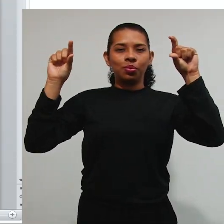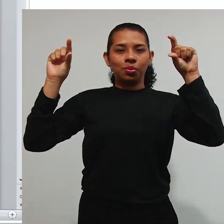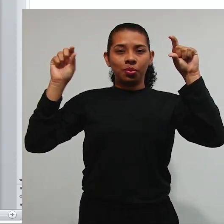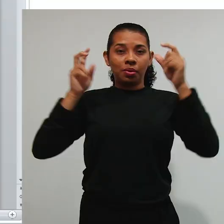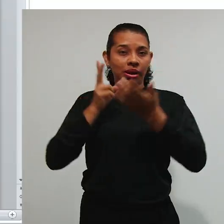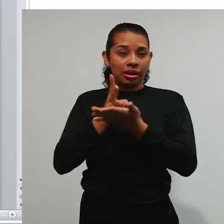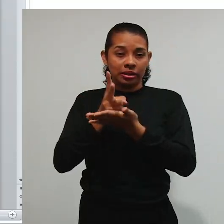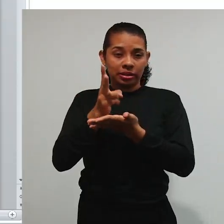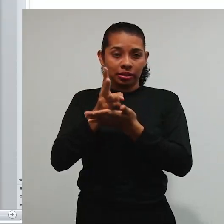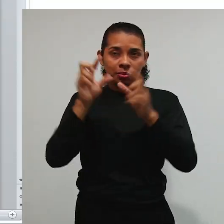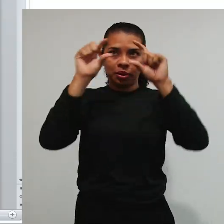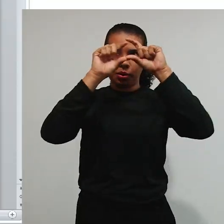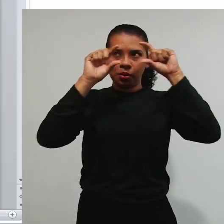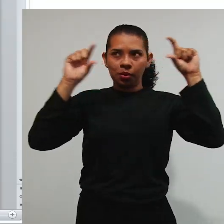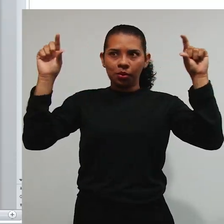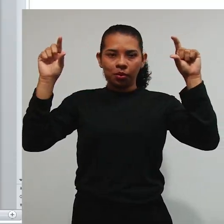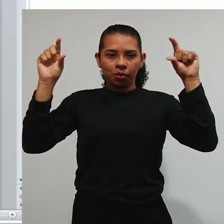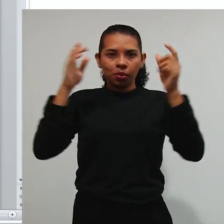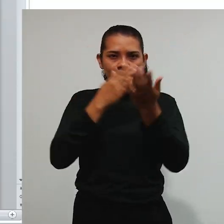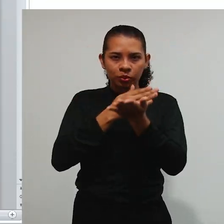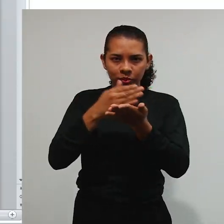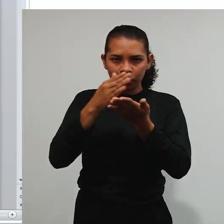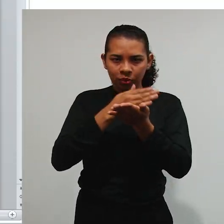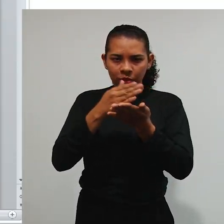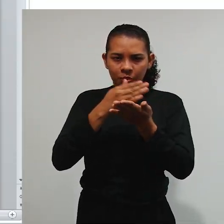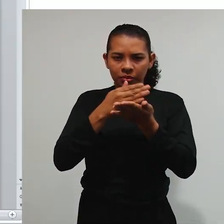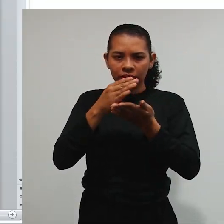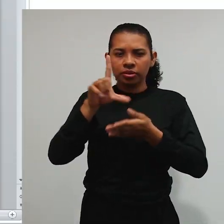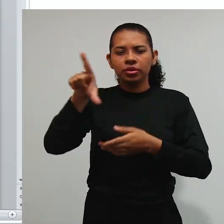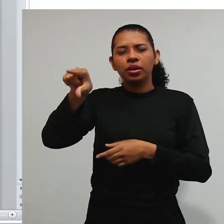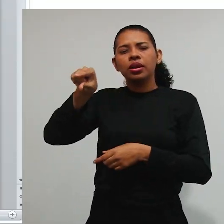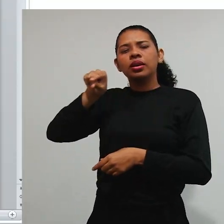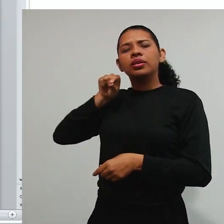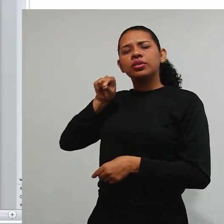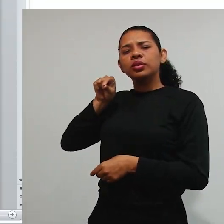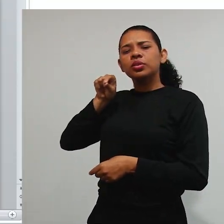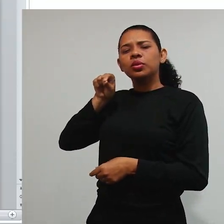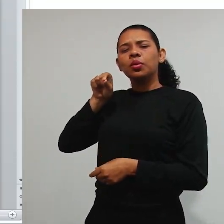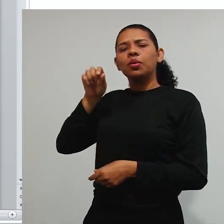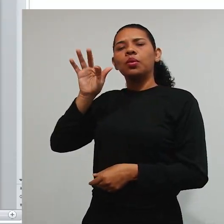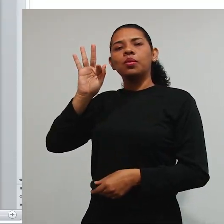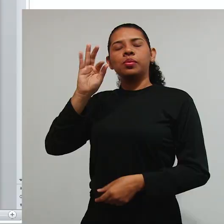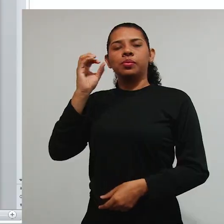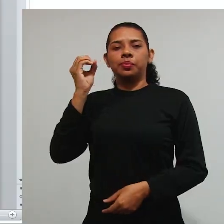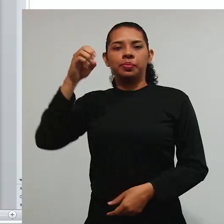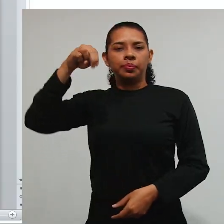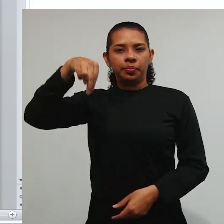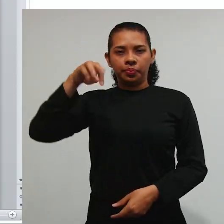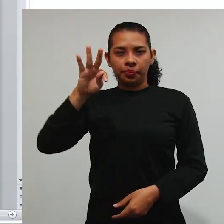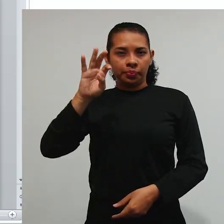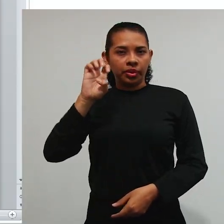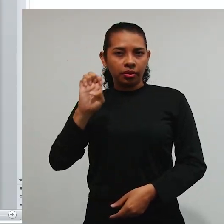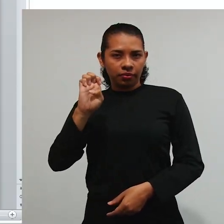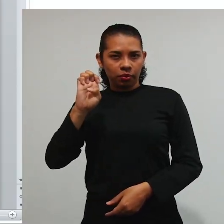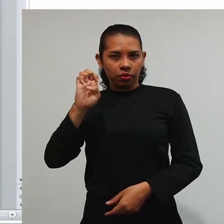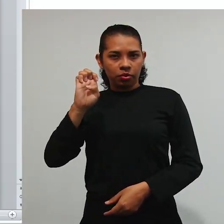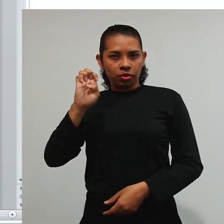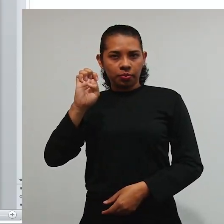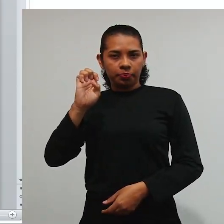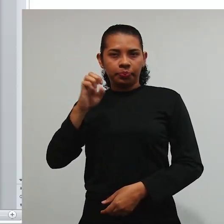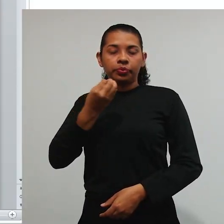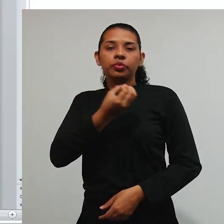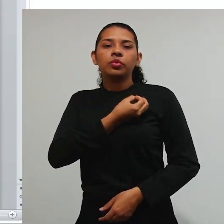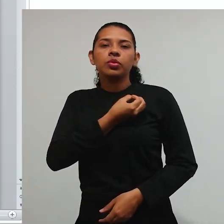página inicial, na paleta, escolho a fonte Arial, o tamanho da fonte, que é